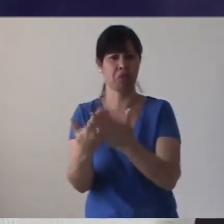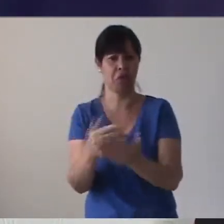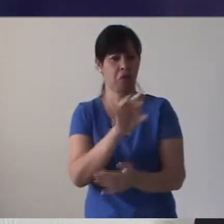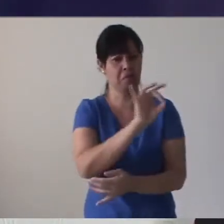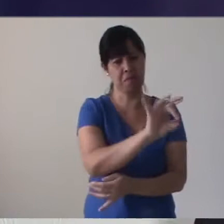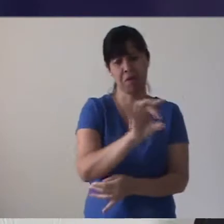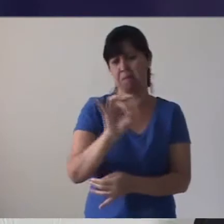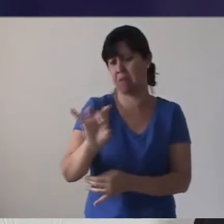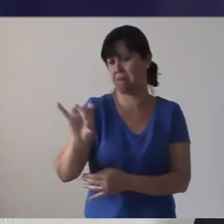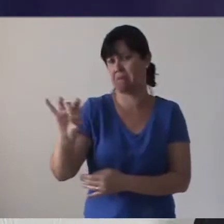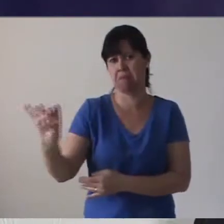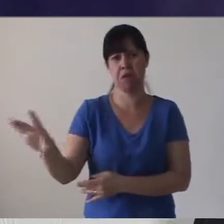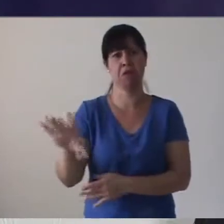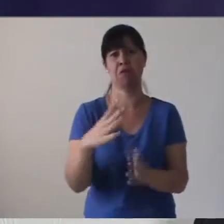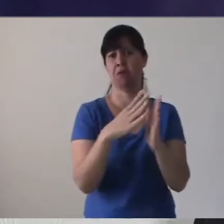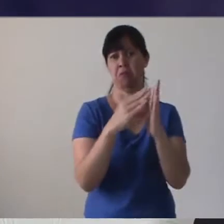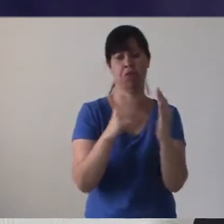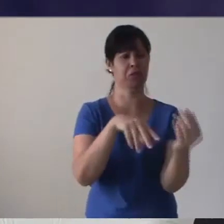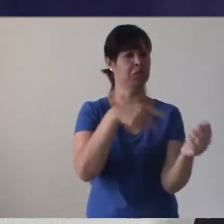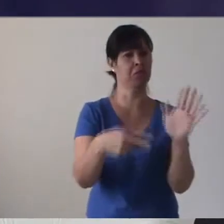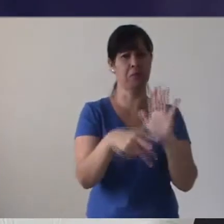um